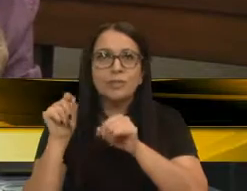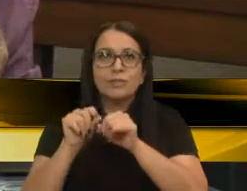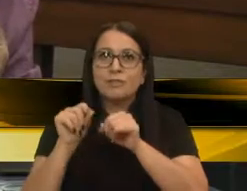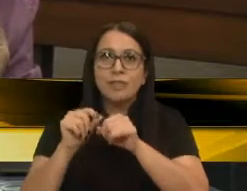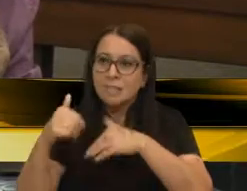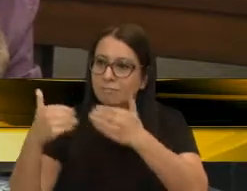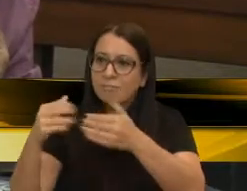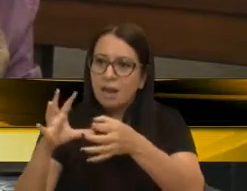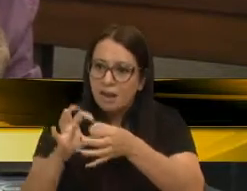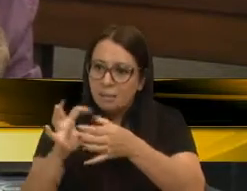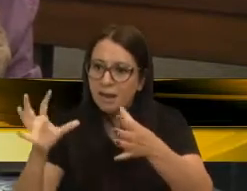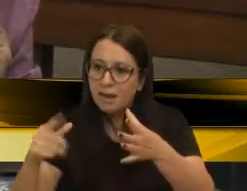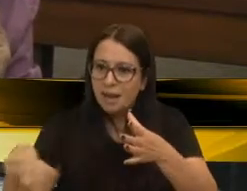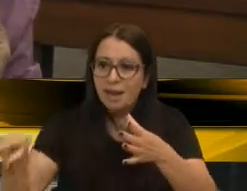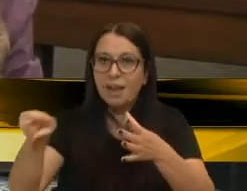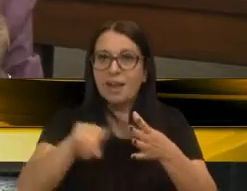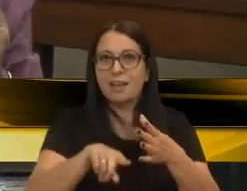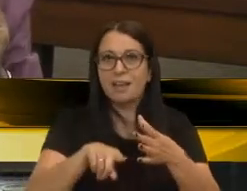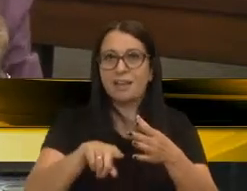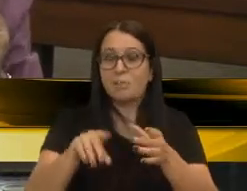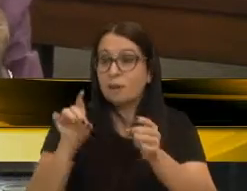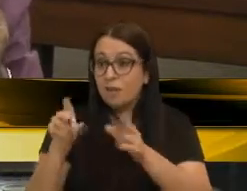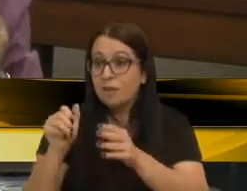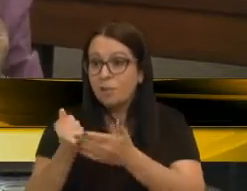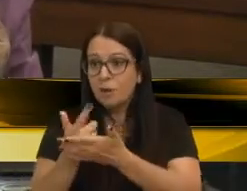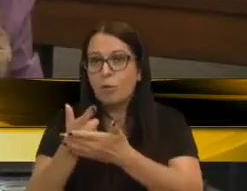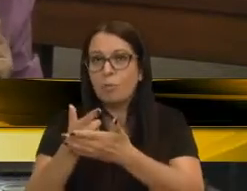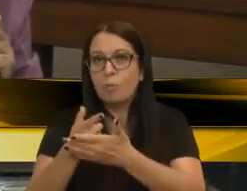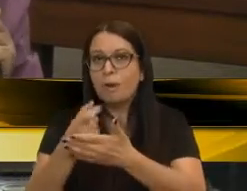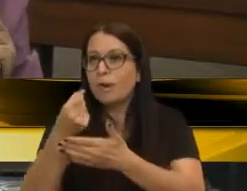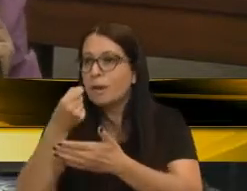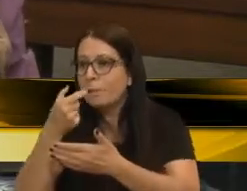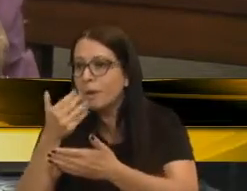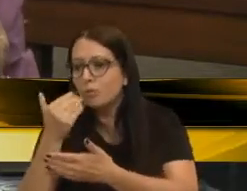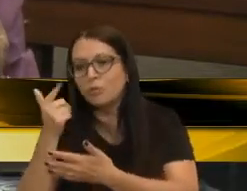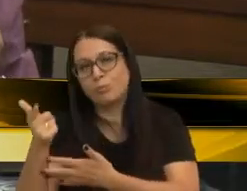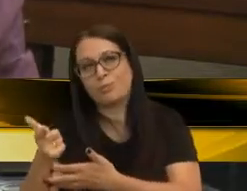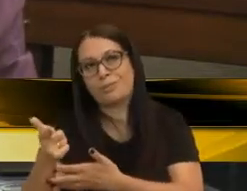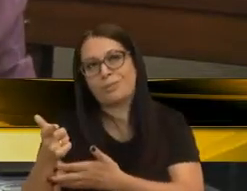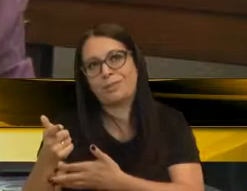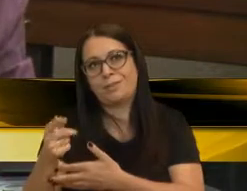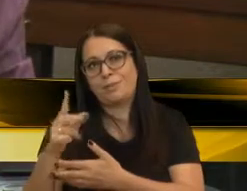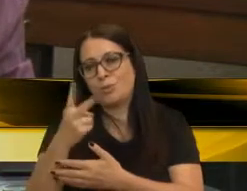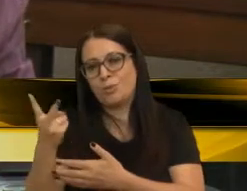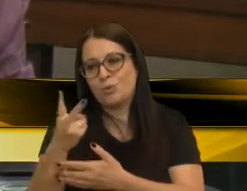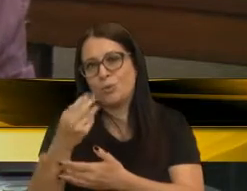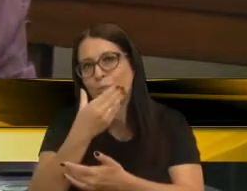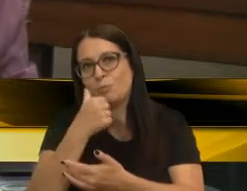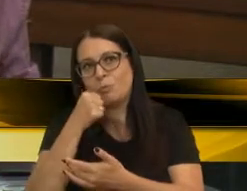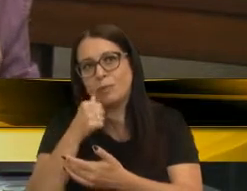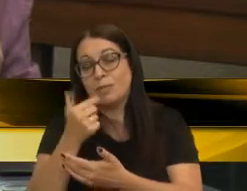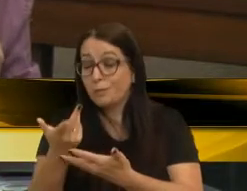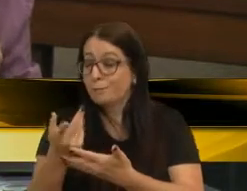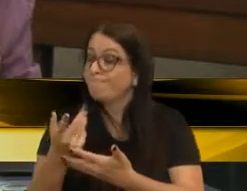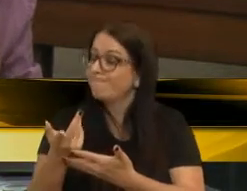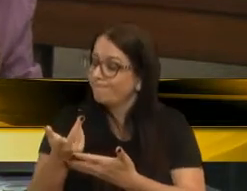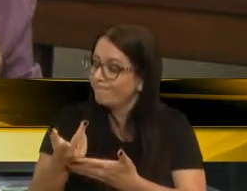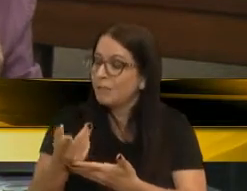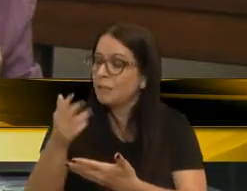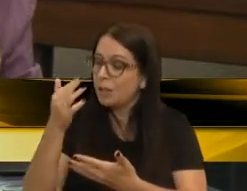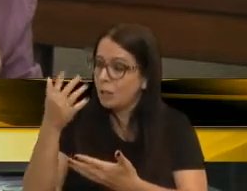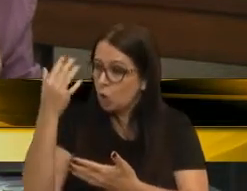andar para liberar parte da área para vender, para comprar remédio e comida para esse casal de idosos. Isso corta o coração.